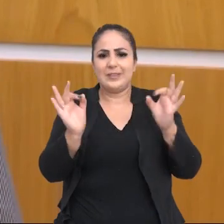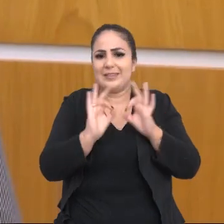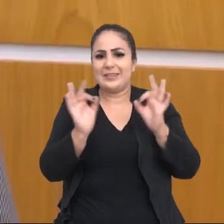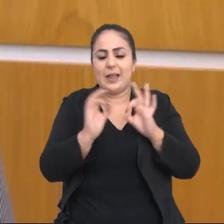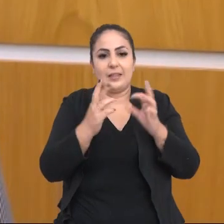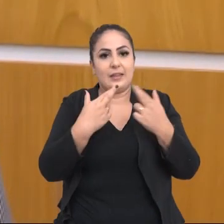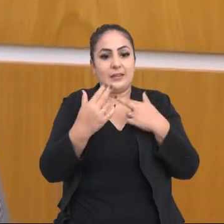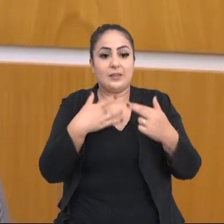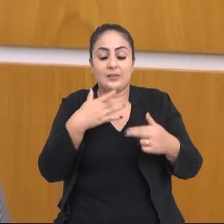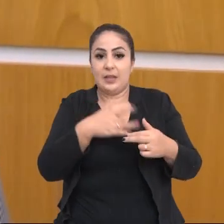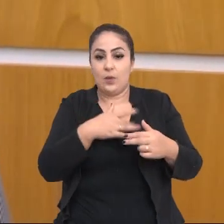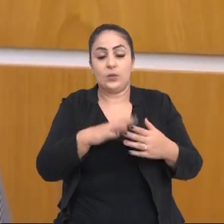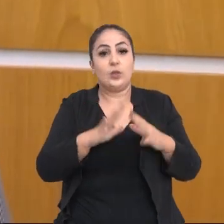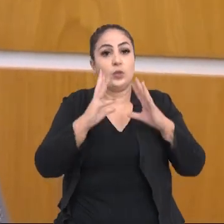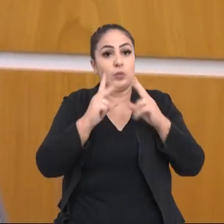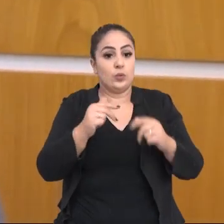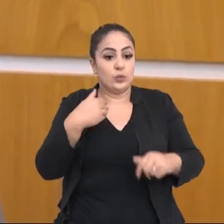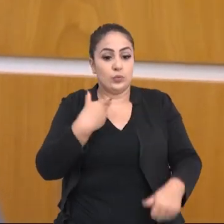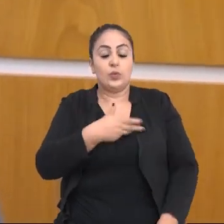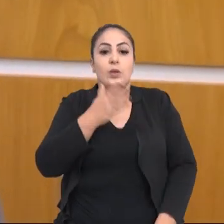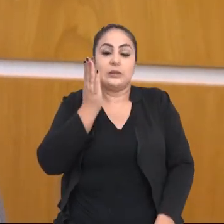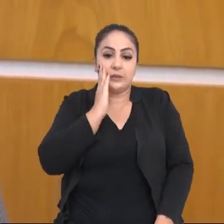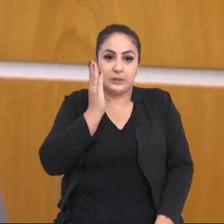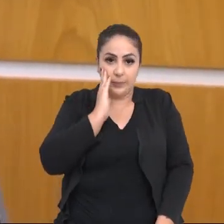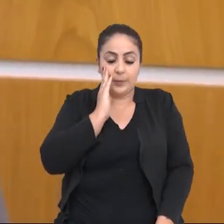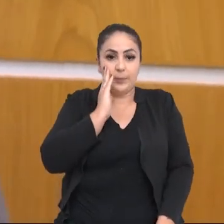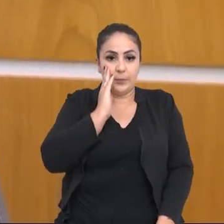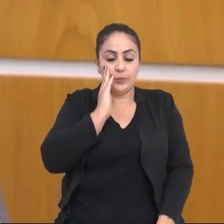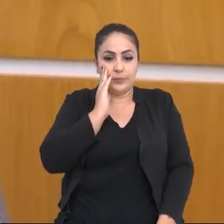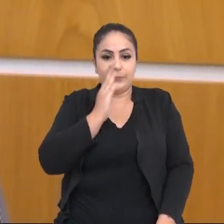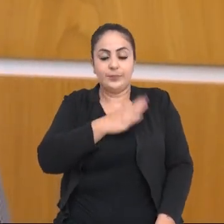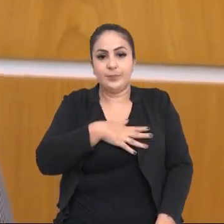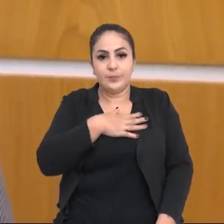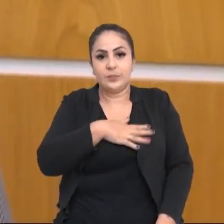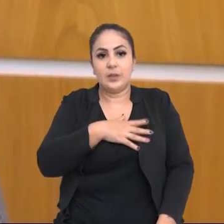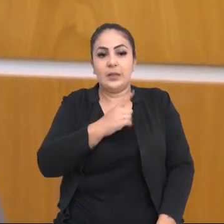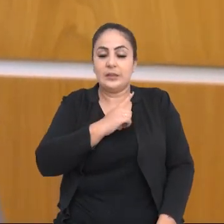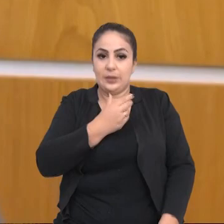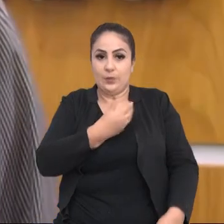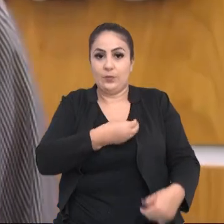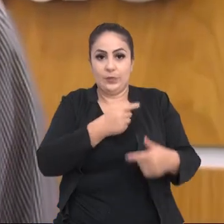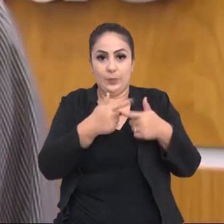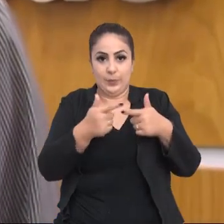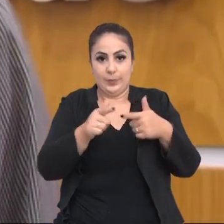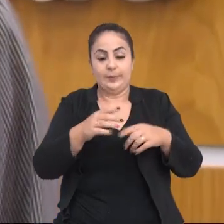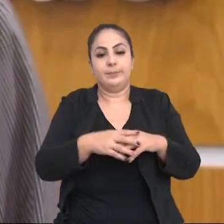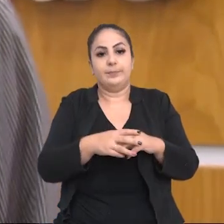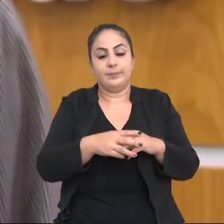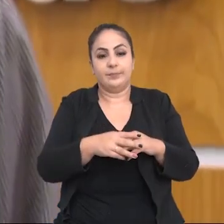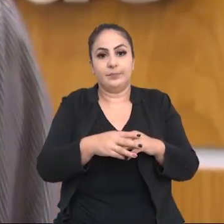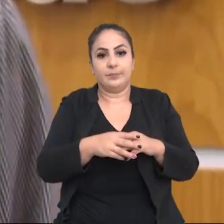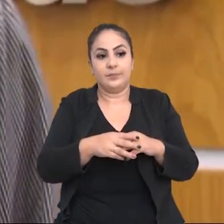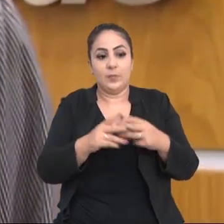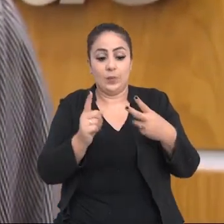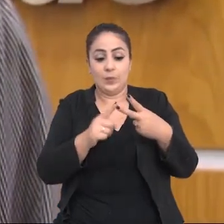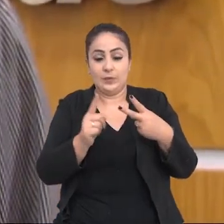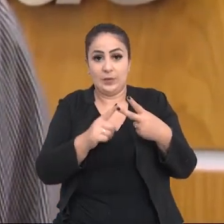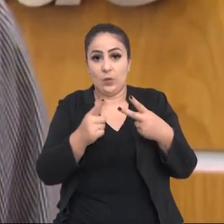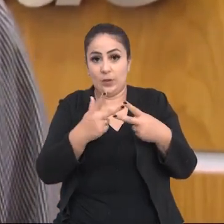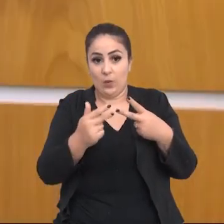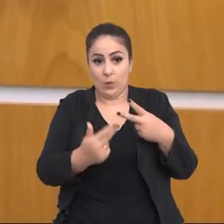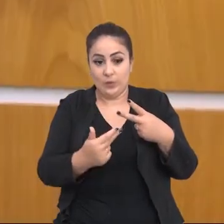em relação à saúde, que todos estão suscetíveis a ter esse problema. Um segundo